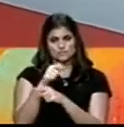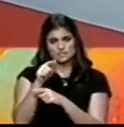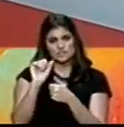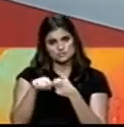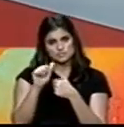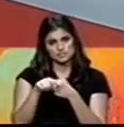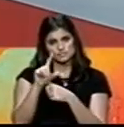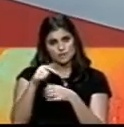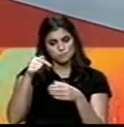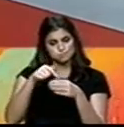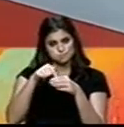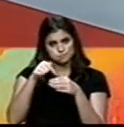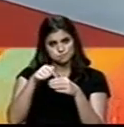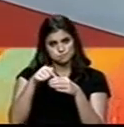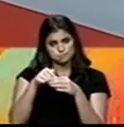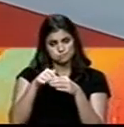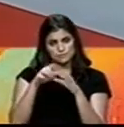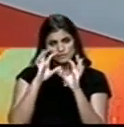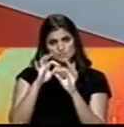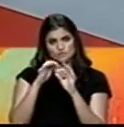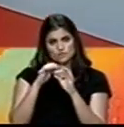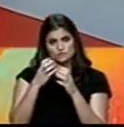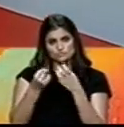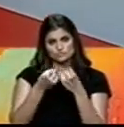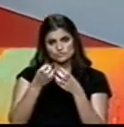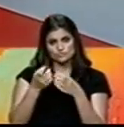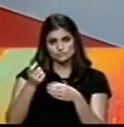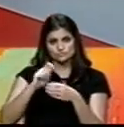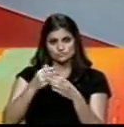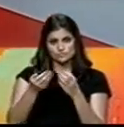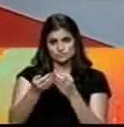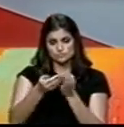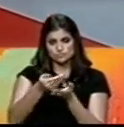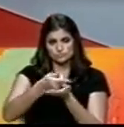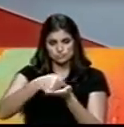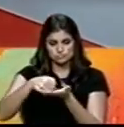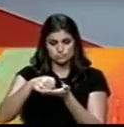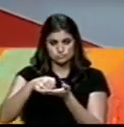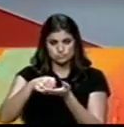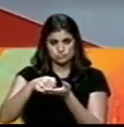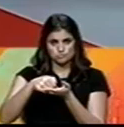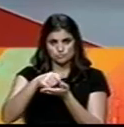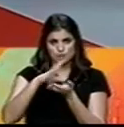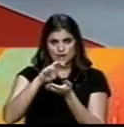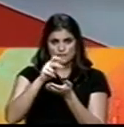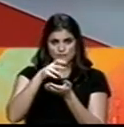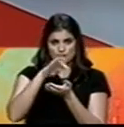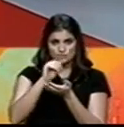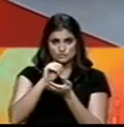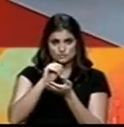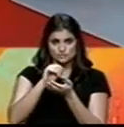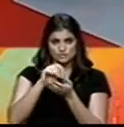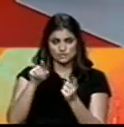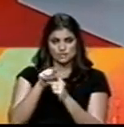a batata recheada. Colocamos então o estufado das favas por baixo, as cavalas por baixo, para